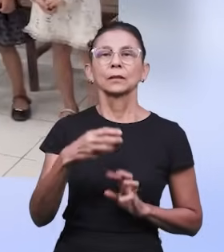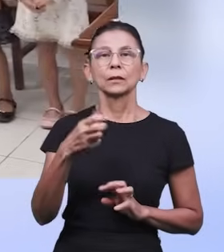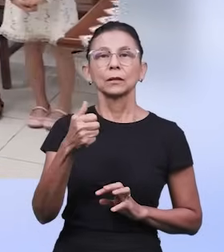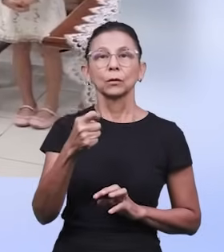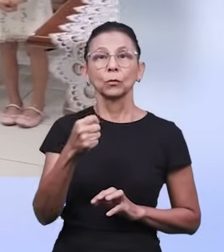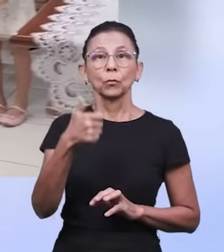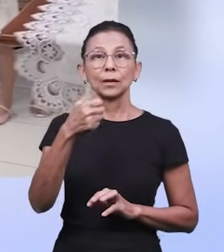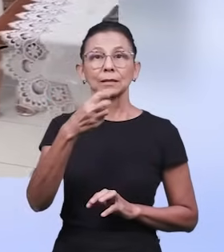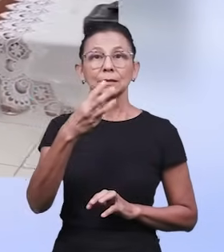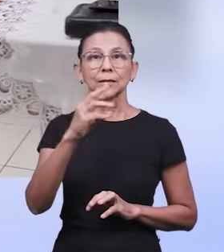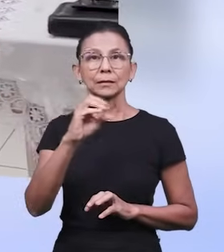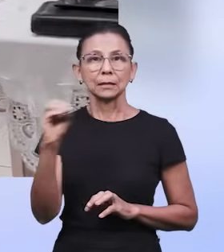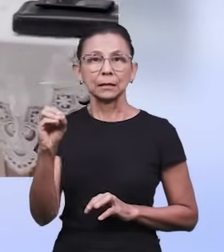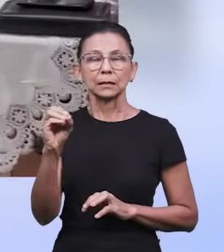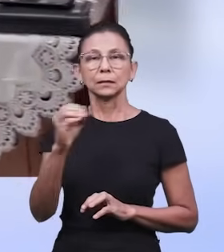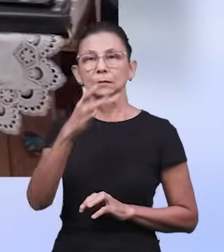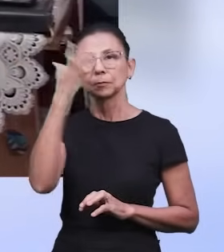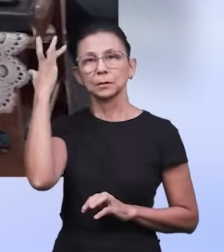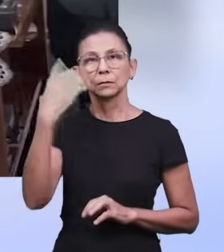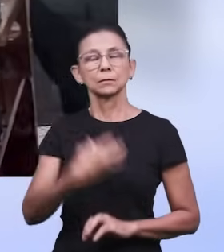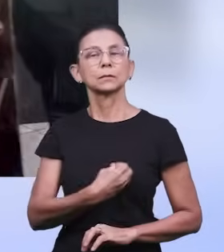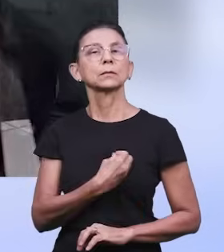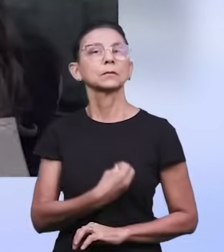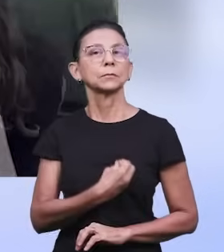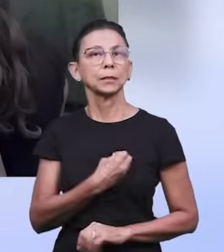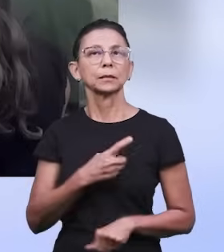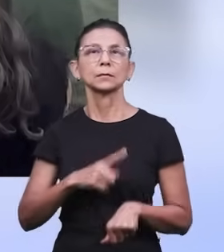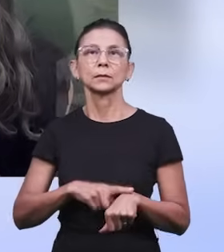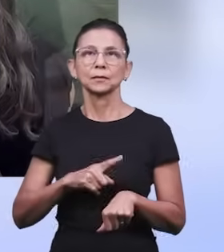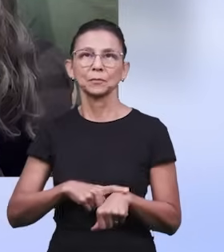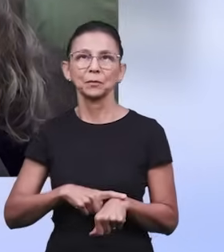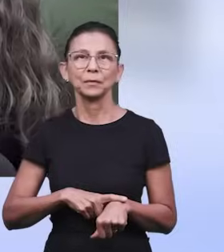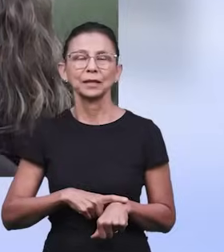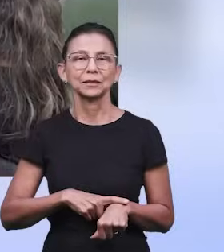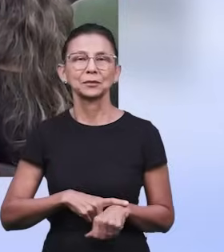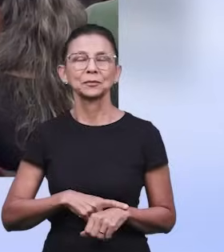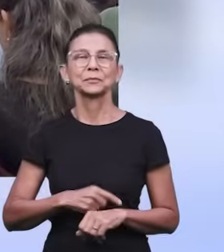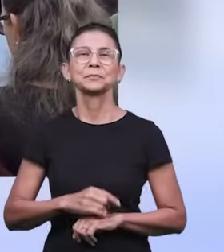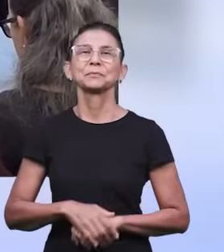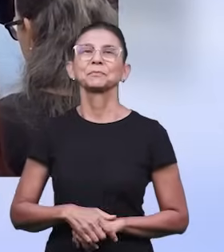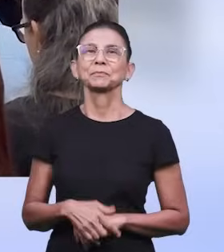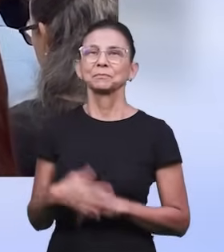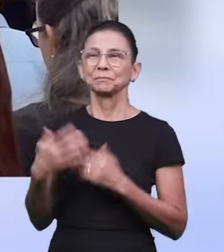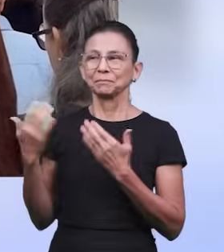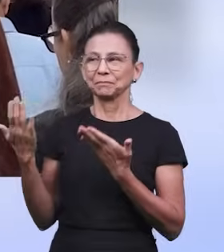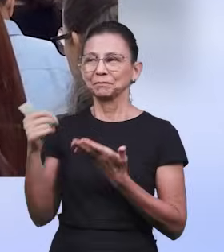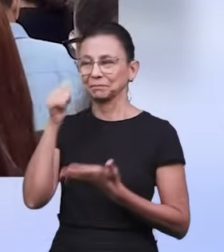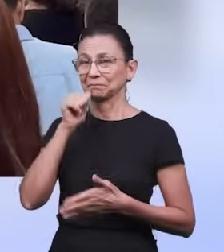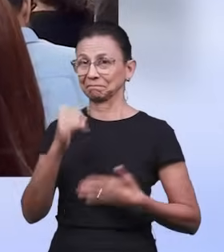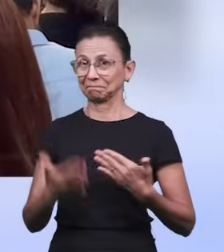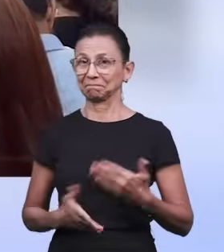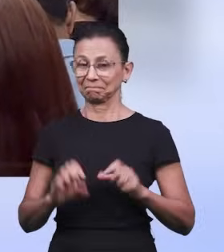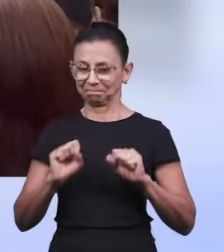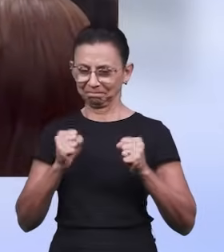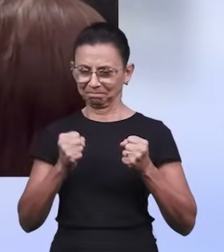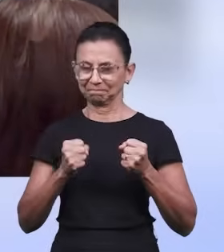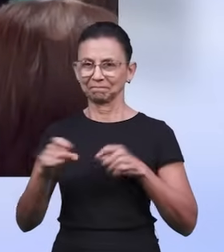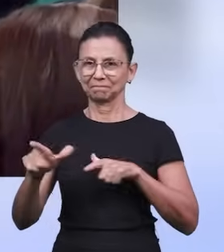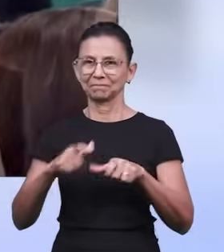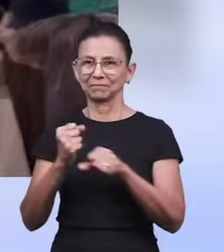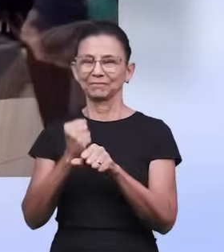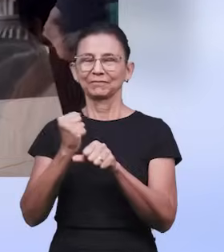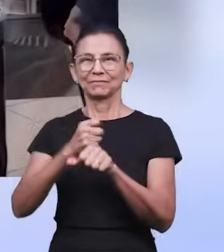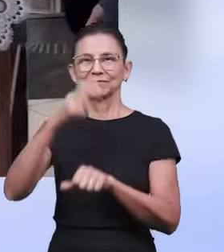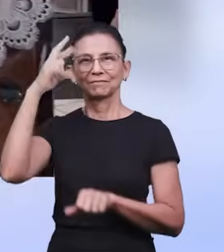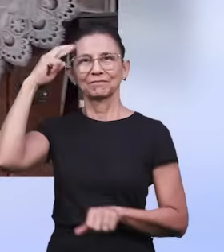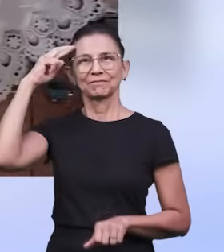300 pessoas participaram deste momento de grande edificação para esse grupo de servas, muito dedicadas à obra do Senhor.